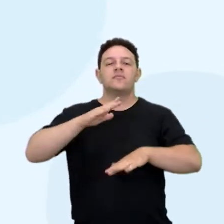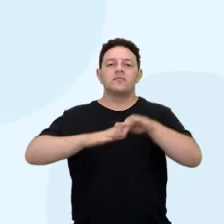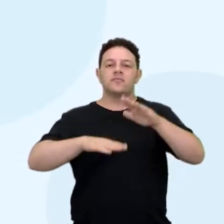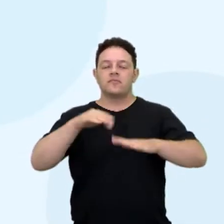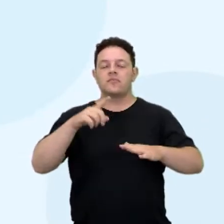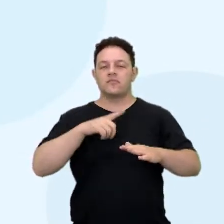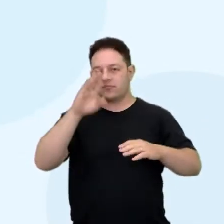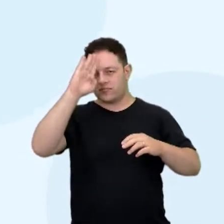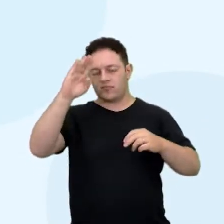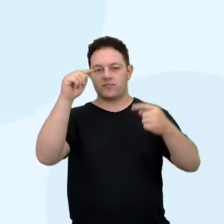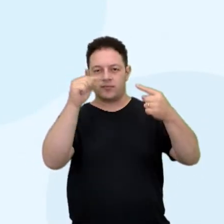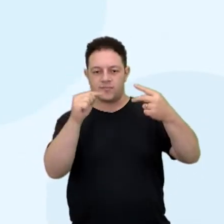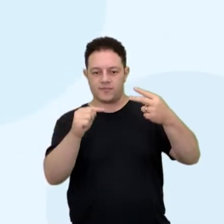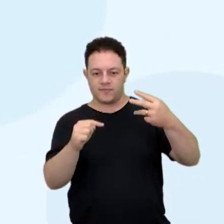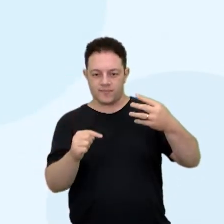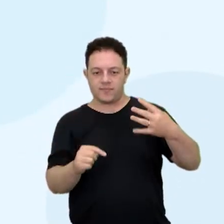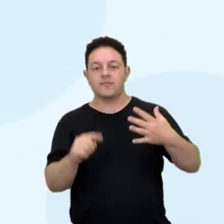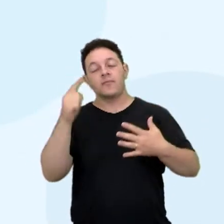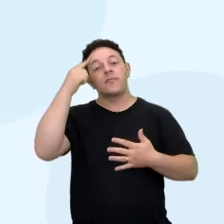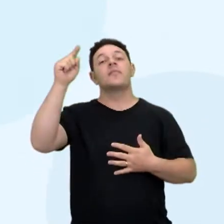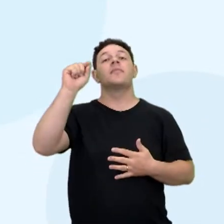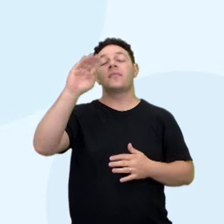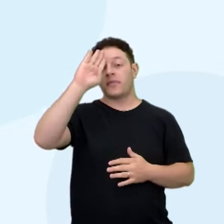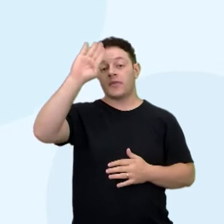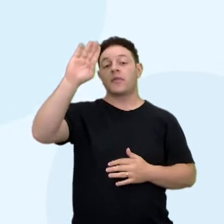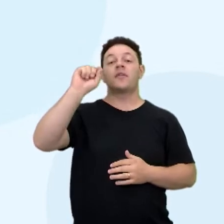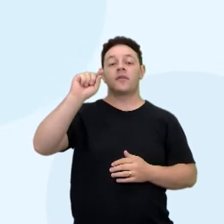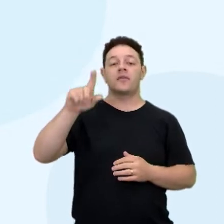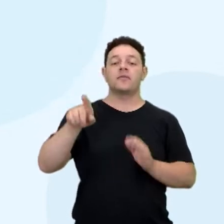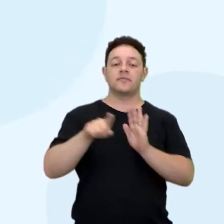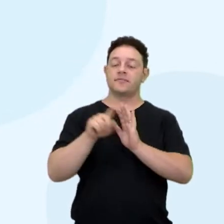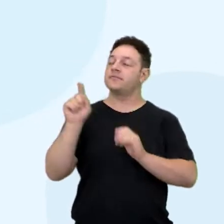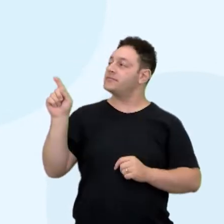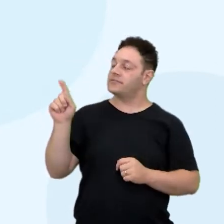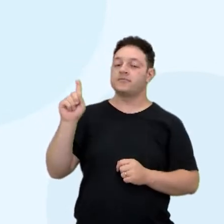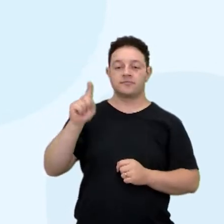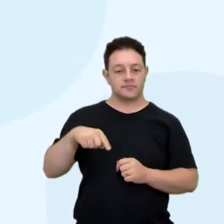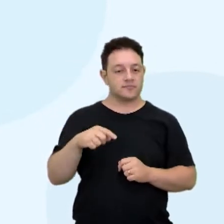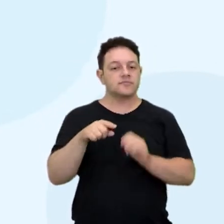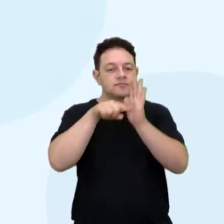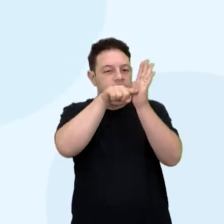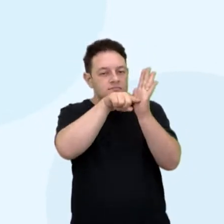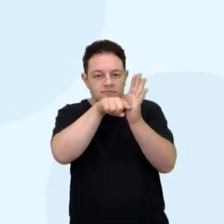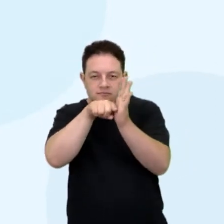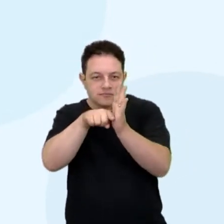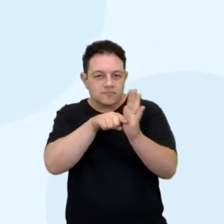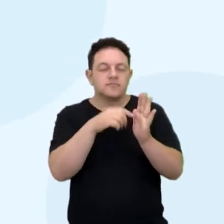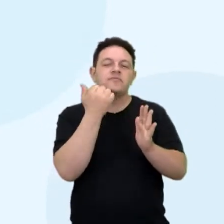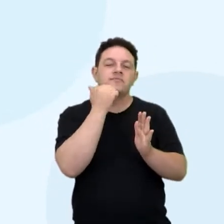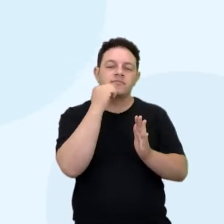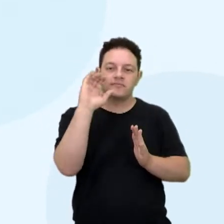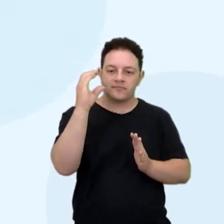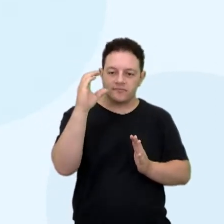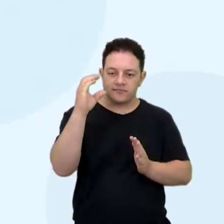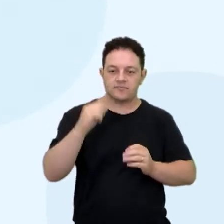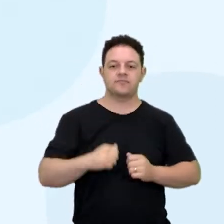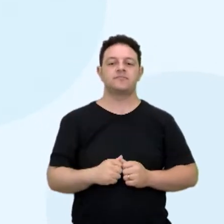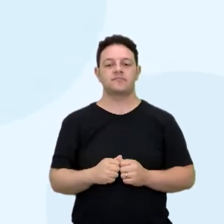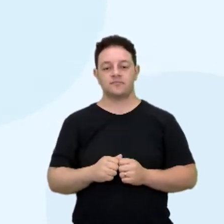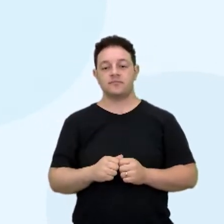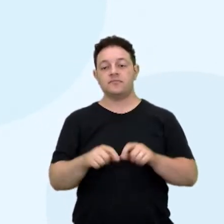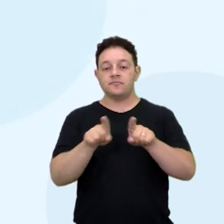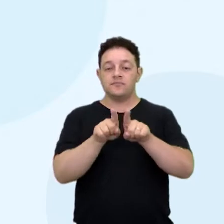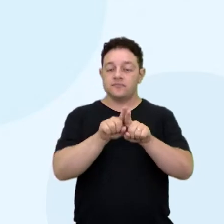eixos estruturantes, lembrando que o principal eixo estruturante aí é investigação científica, né? E